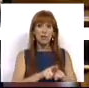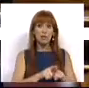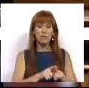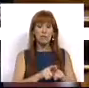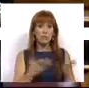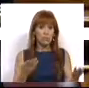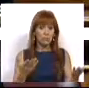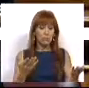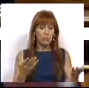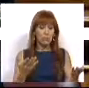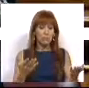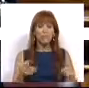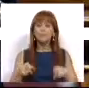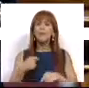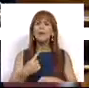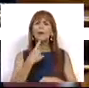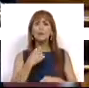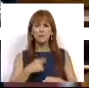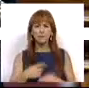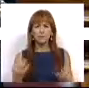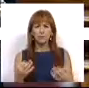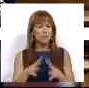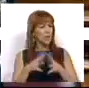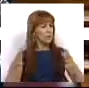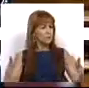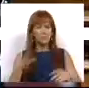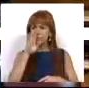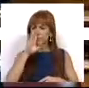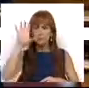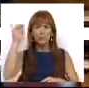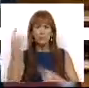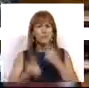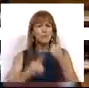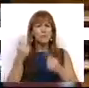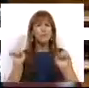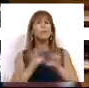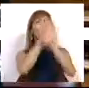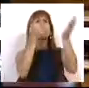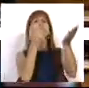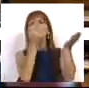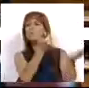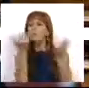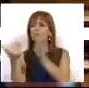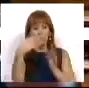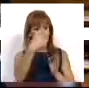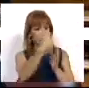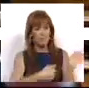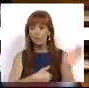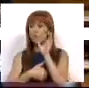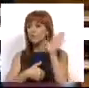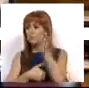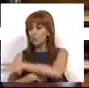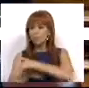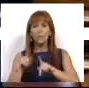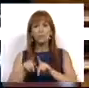pagava. E eu pergunto, sinceramente, à maioria, se por acaso houve alguma aclaração do Tribunal Constitucional